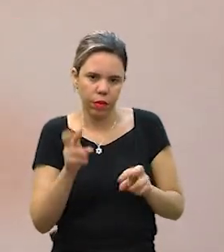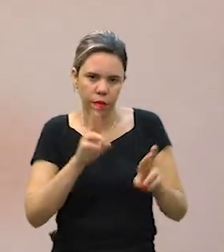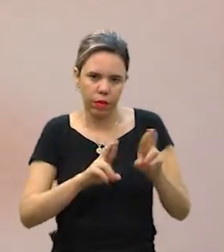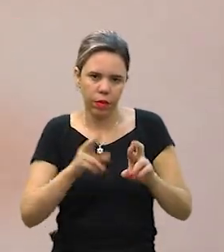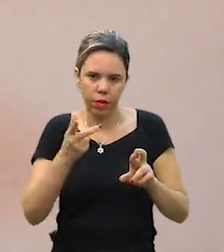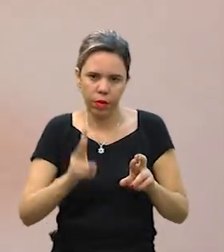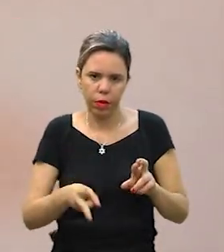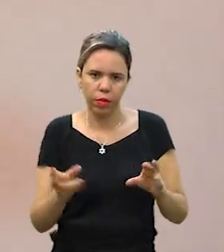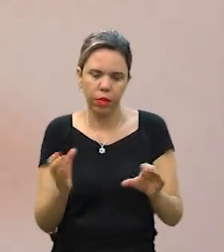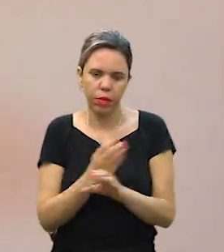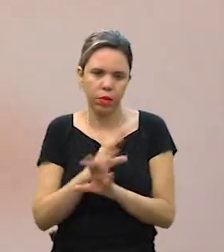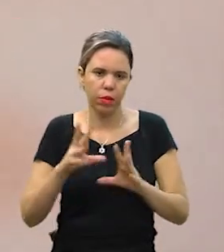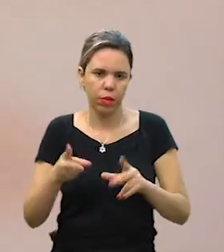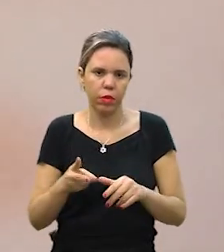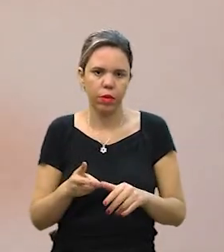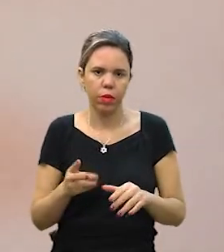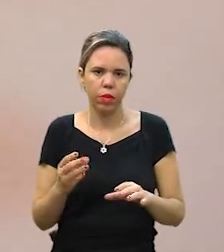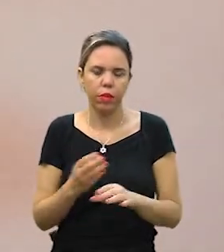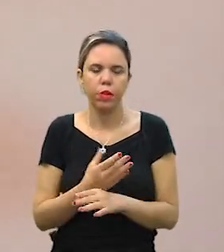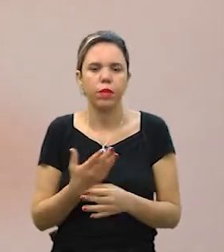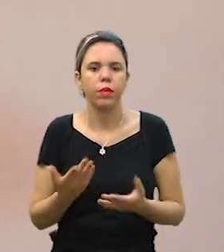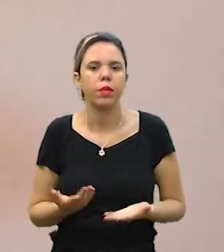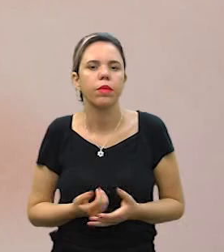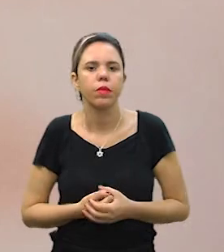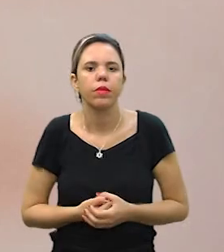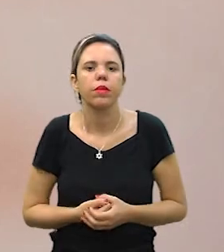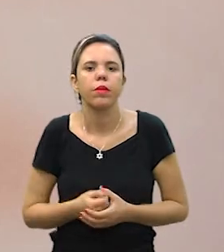você pode rever inteirinhos, todos na